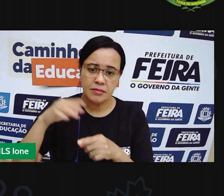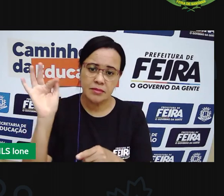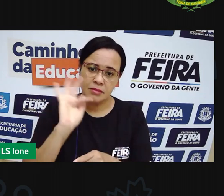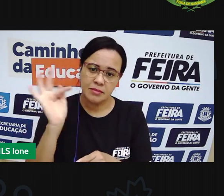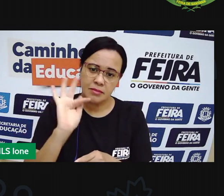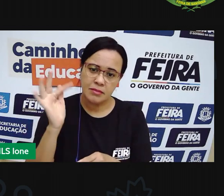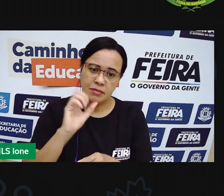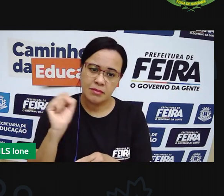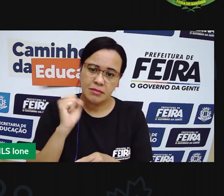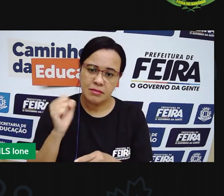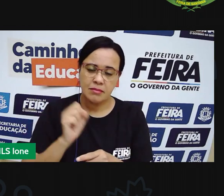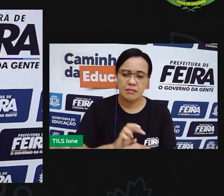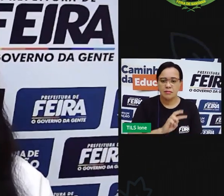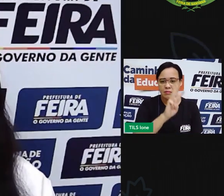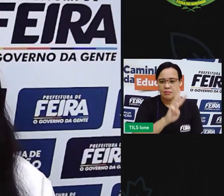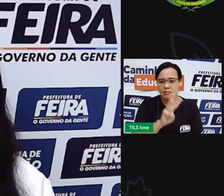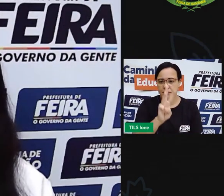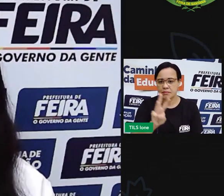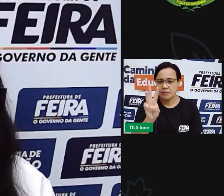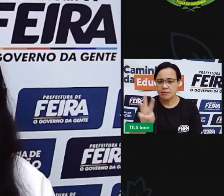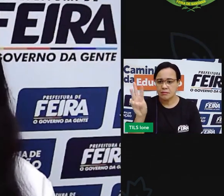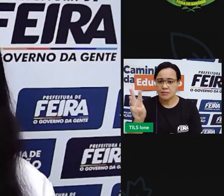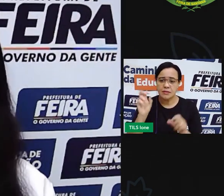acessando a lei, né, o site.